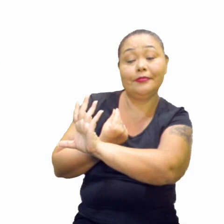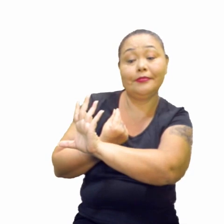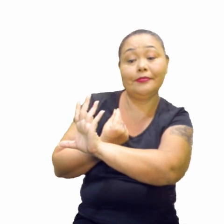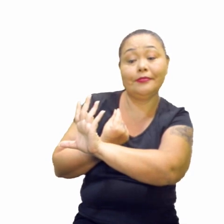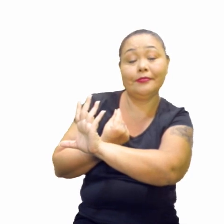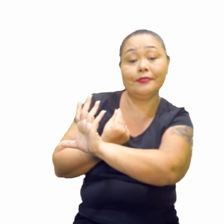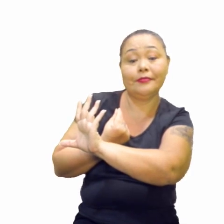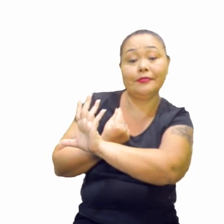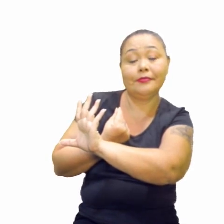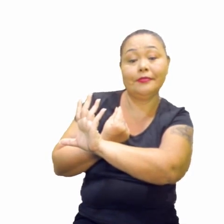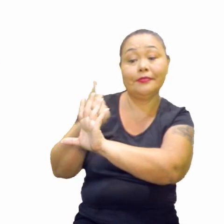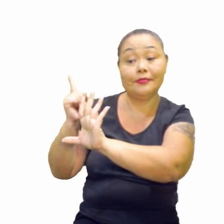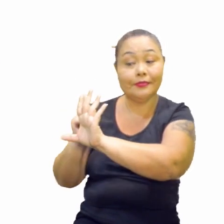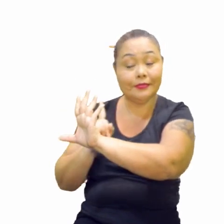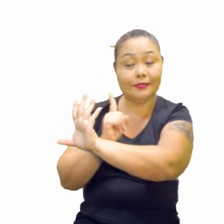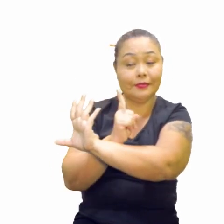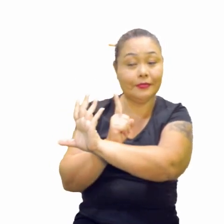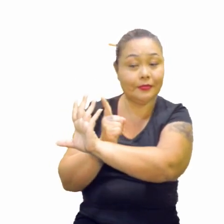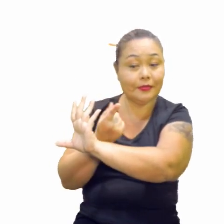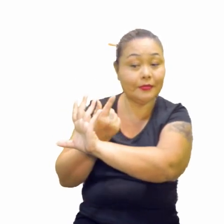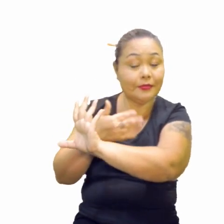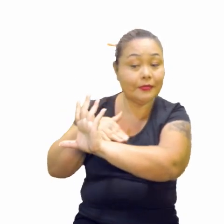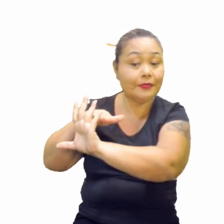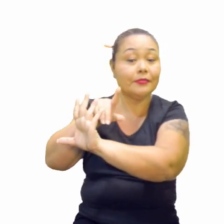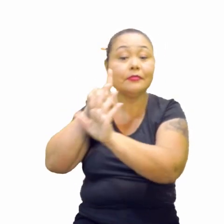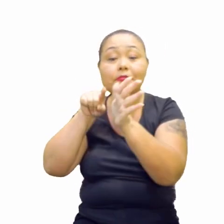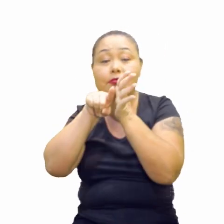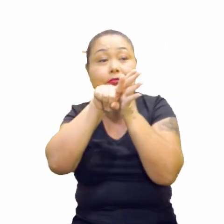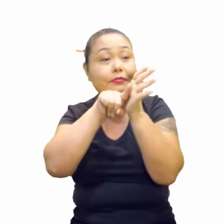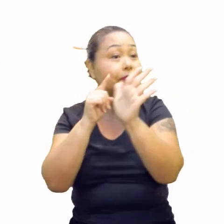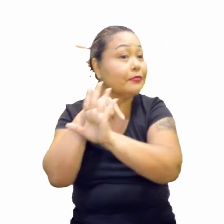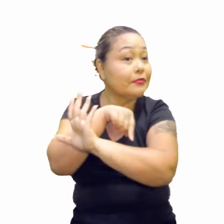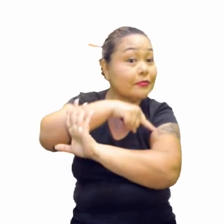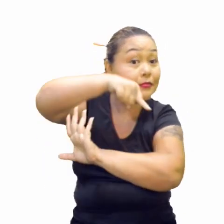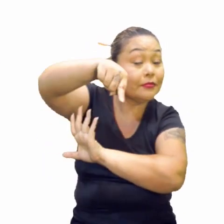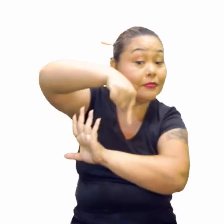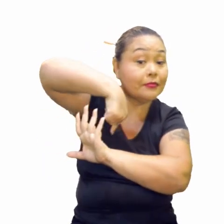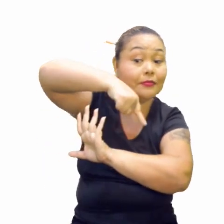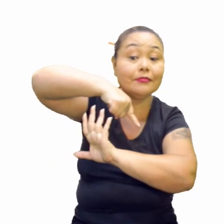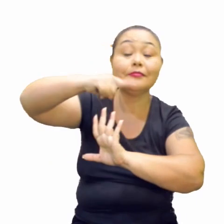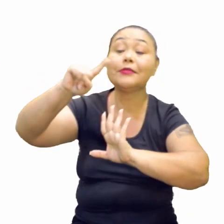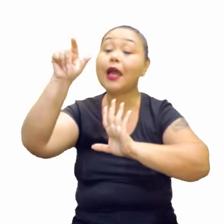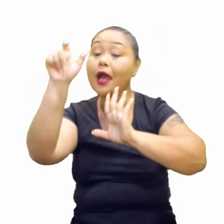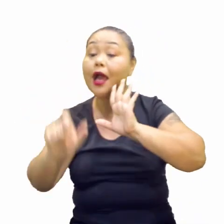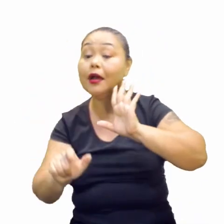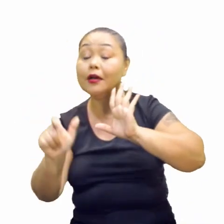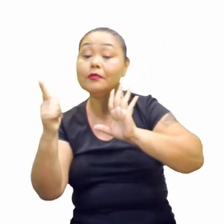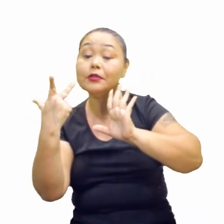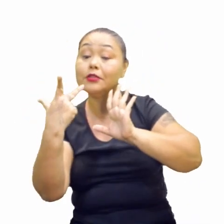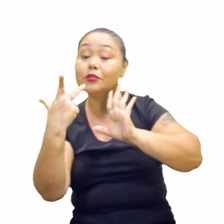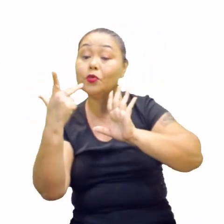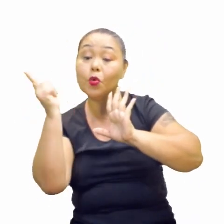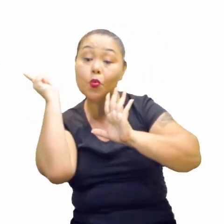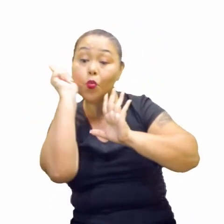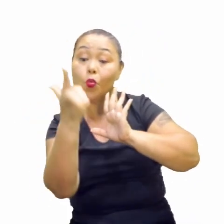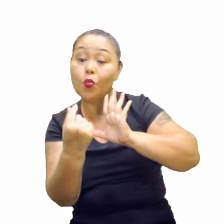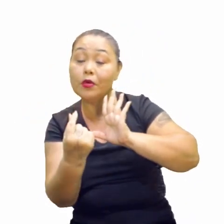ele faz uma especulação que o cara ganha. É muita